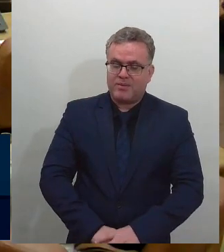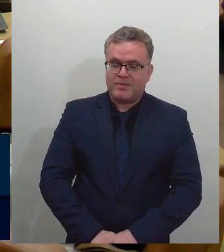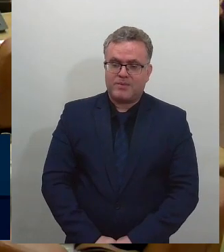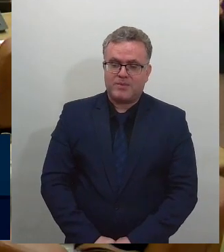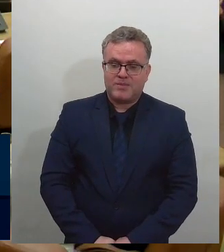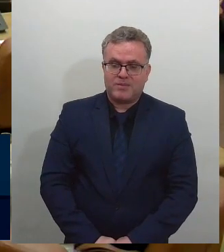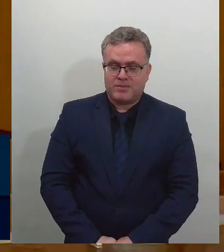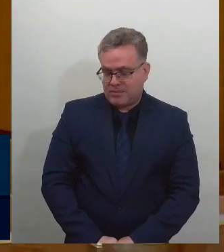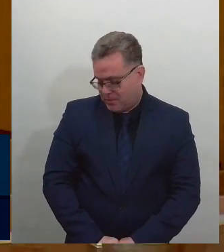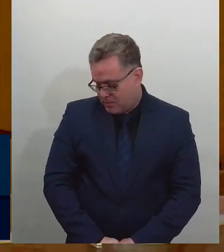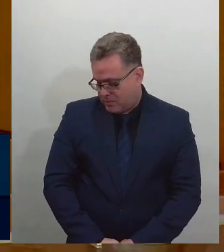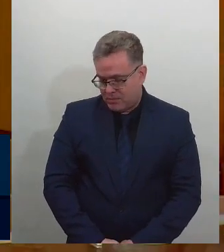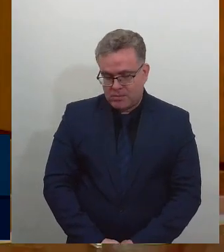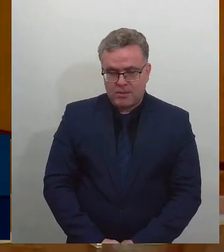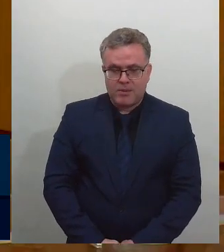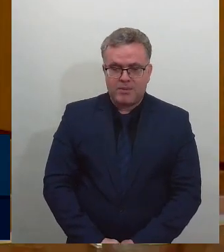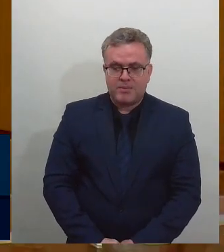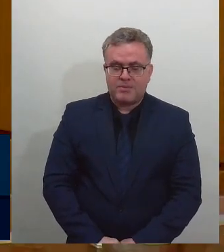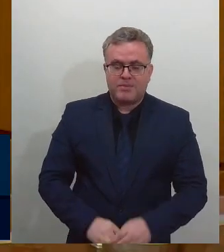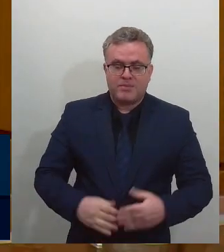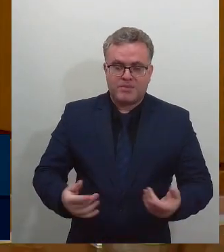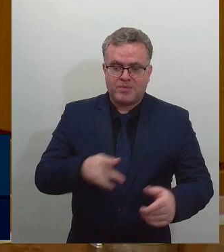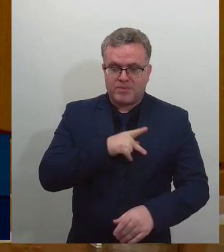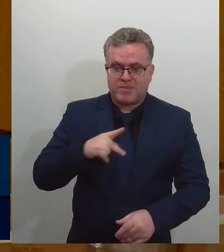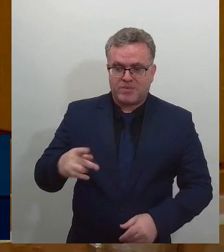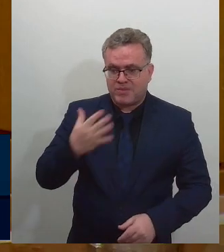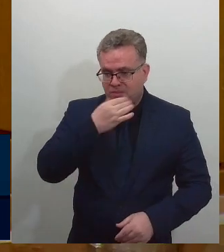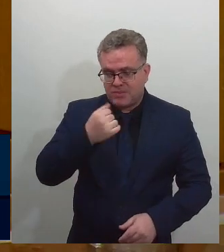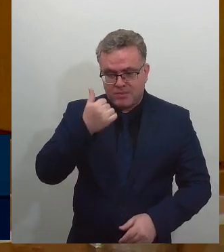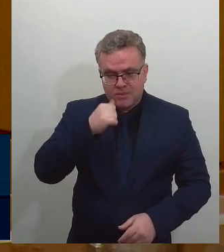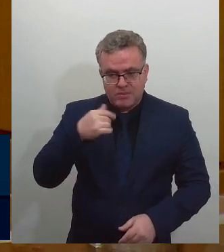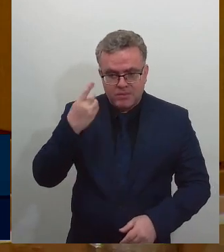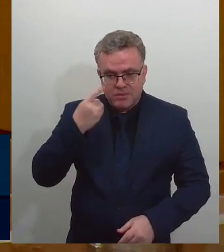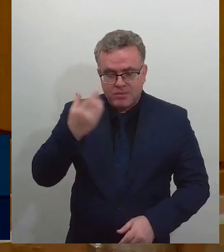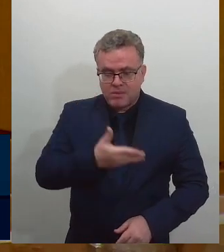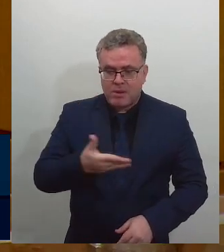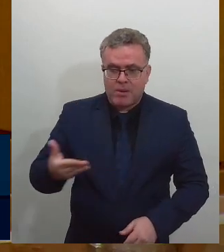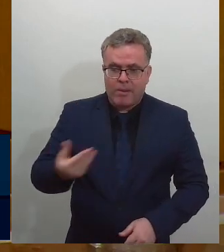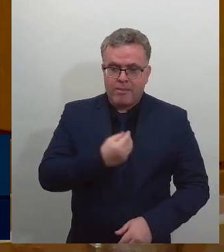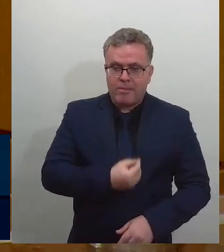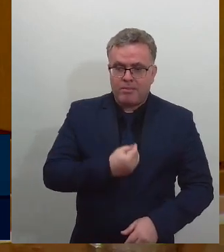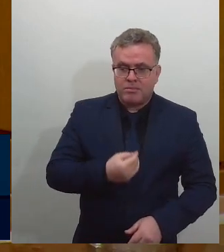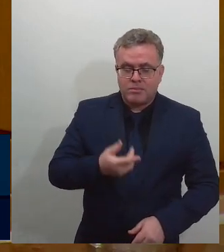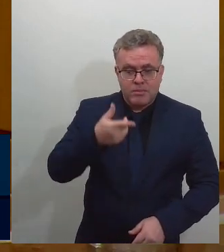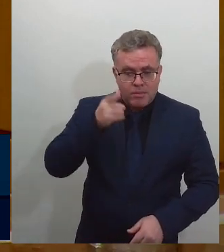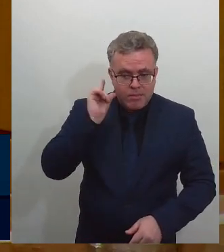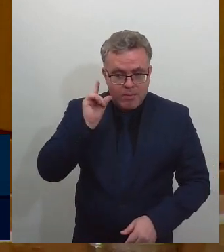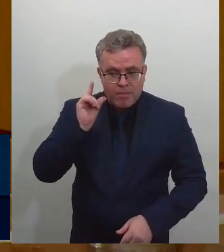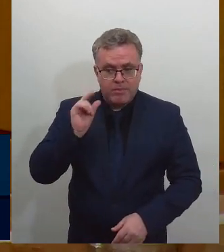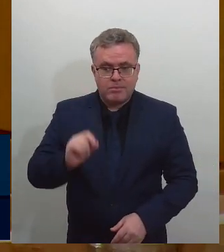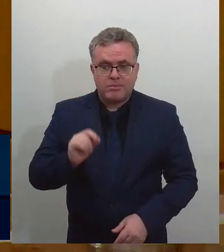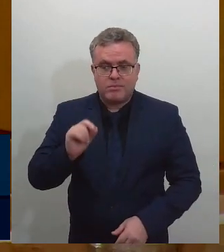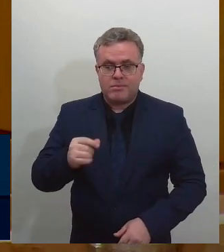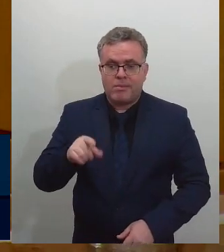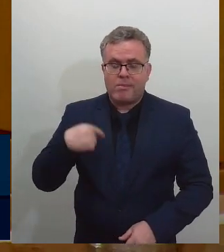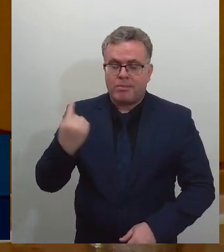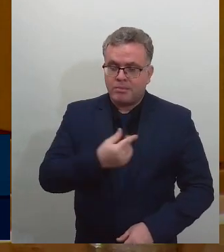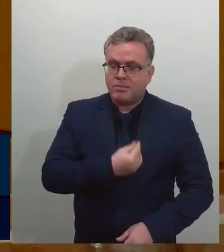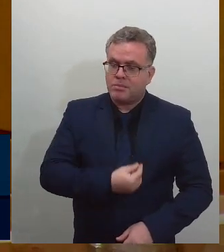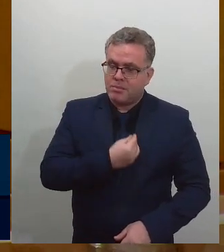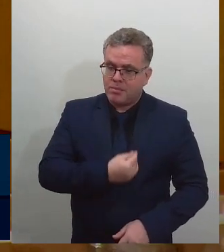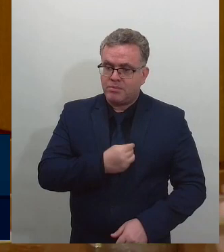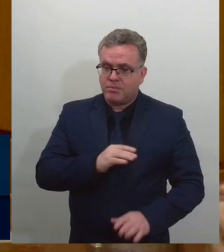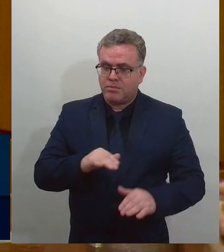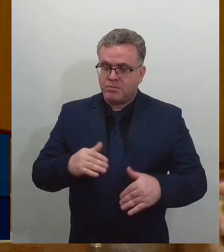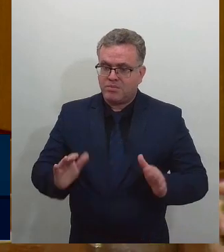Senhor presidente, senhoras e senhores deputados, senhor presidente, ontem nós participamos de uma grande solenidade que houve no auditório